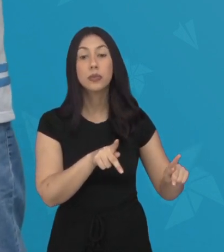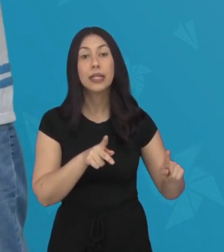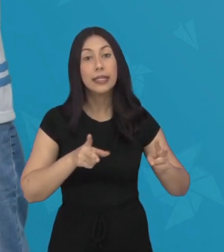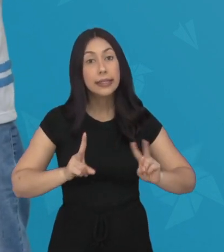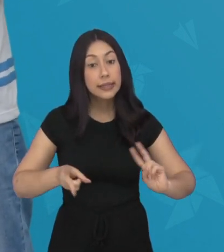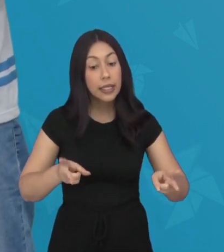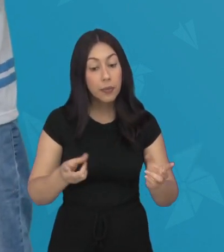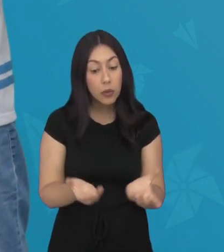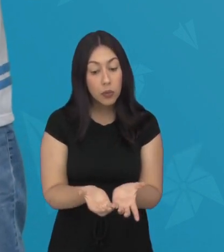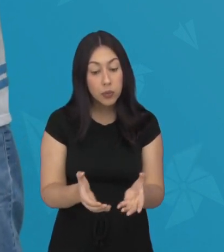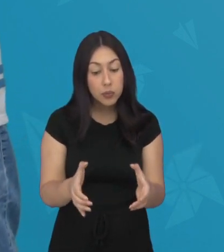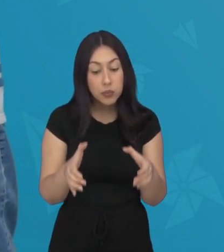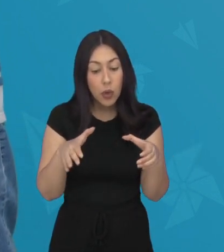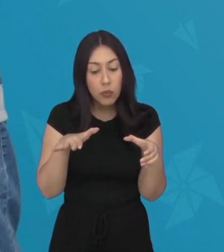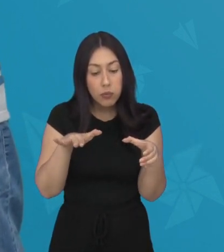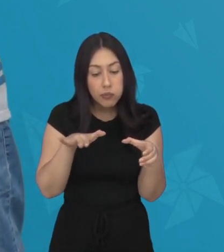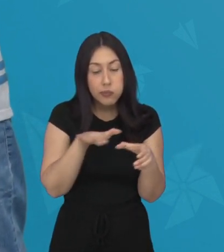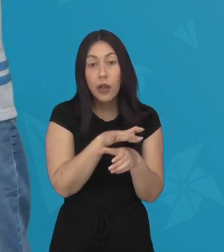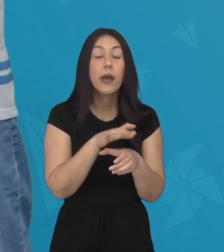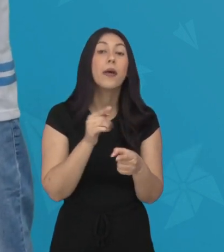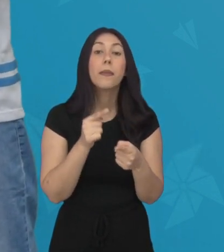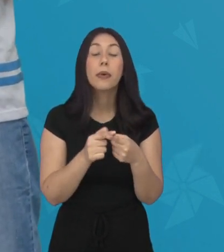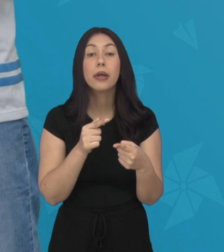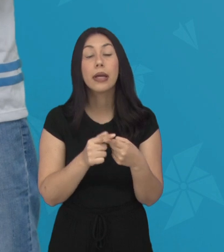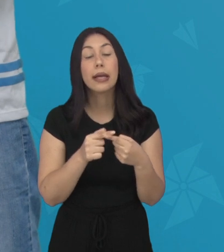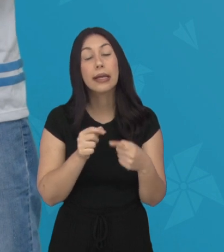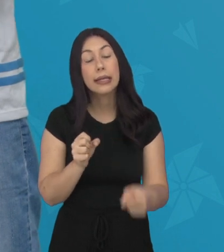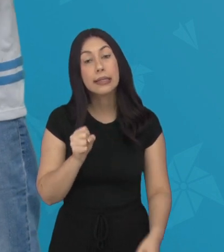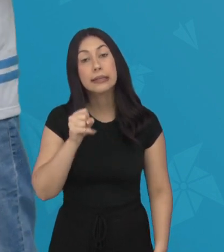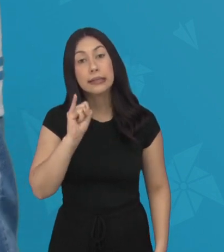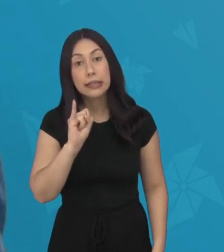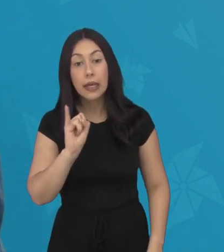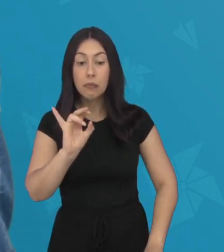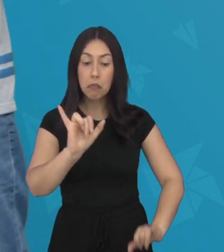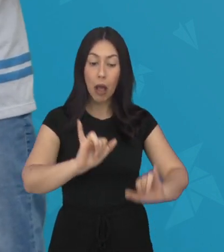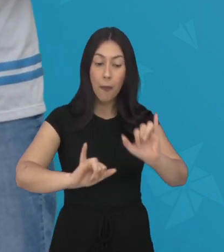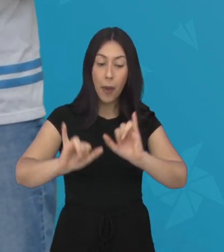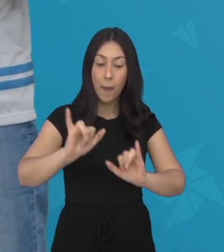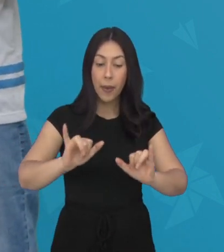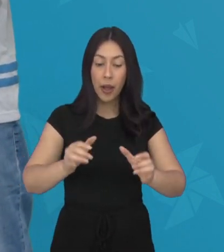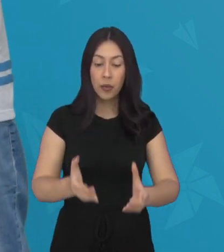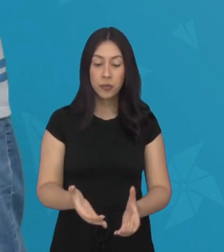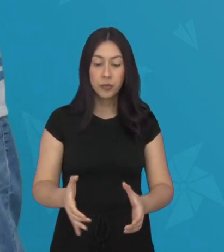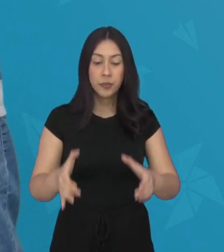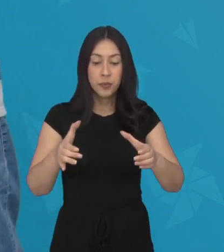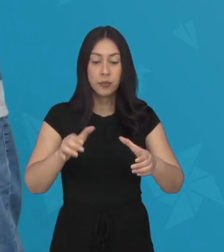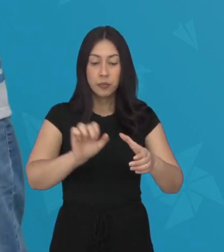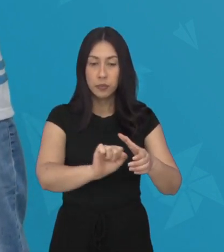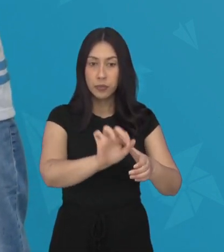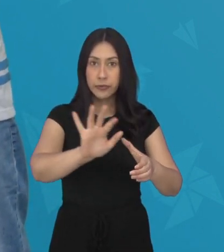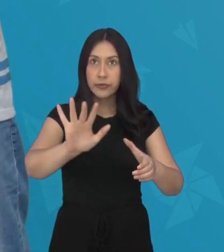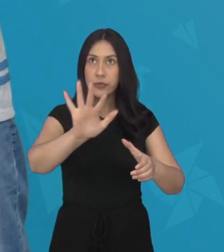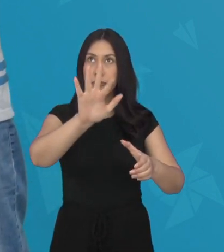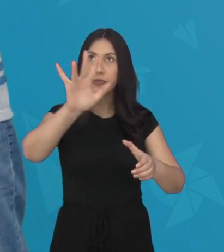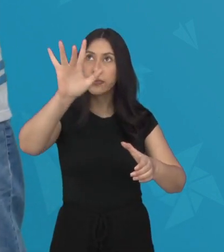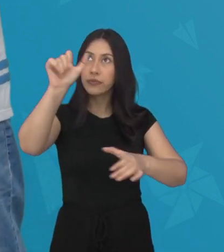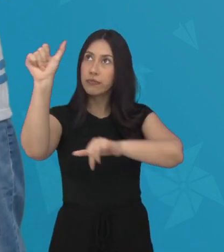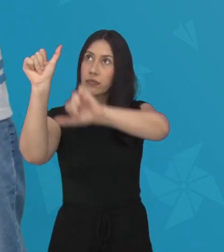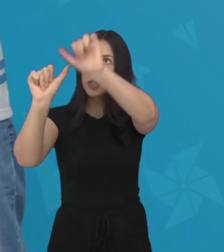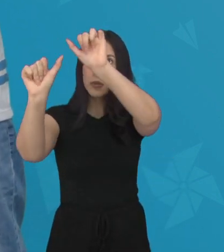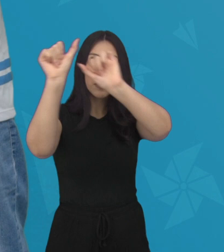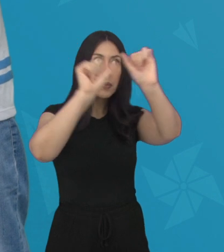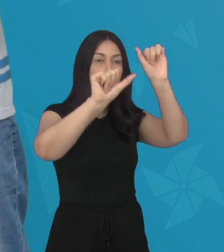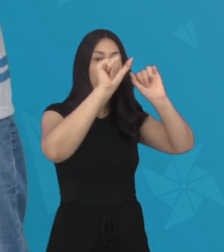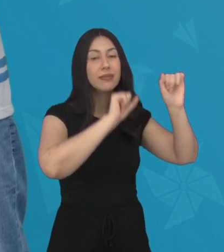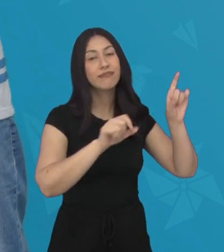sistema isolado, porque obviamente se você fizer qualquer reação num sistema aberto, ela vai ter trocas com o exterior dela, então isso vai